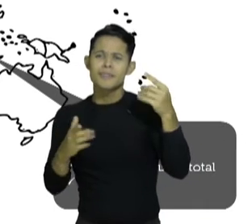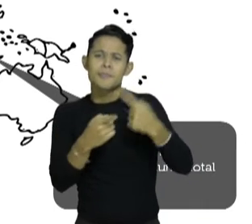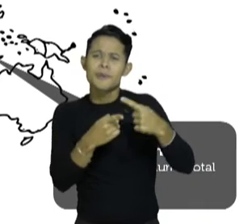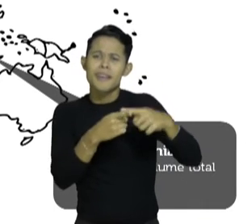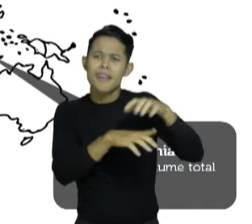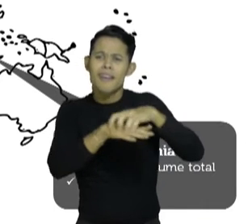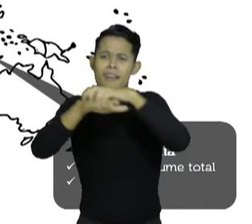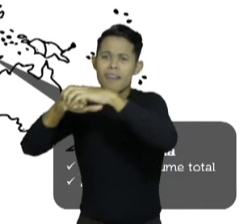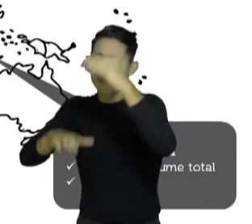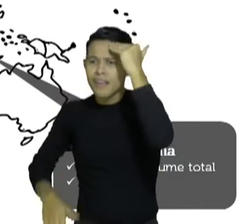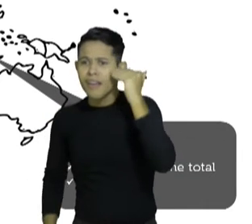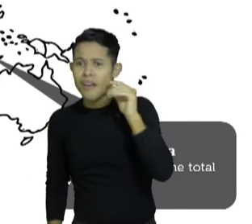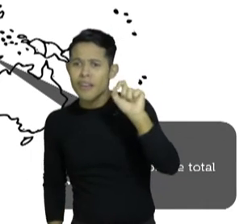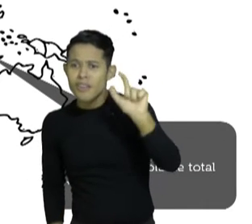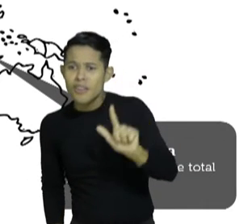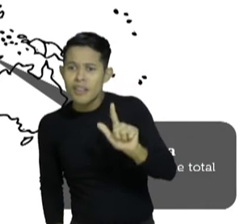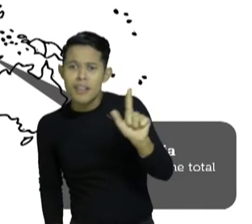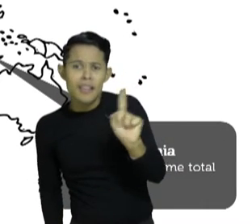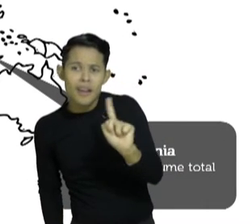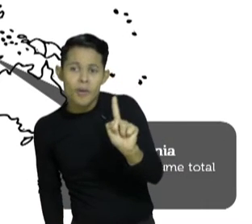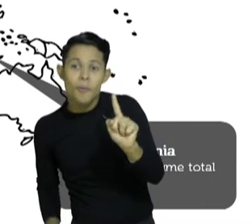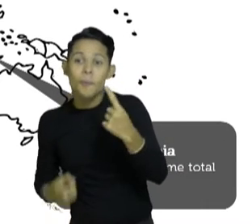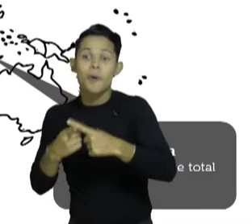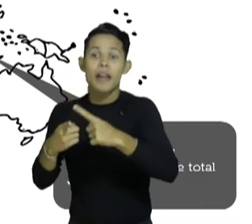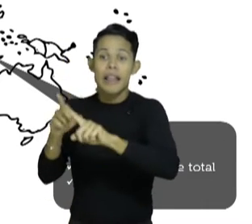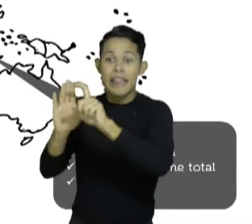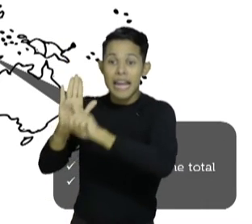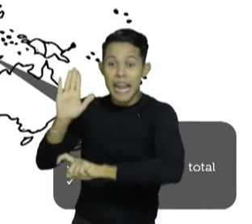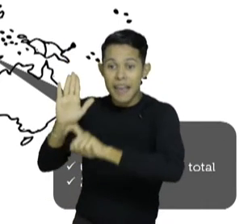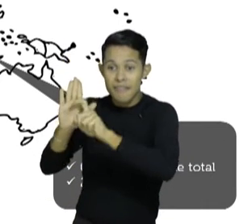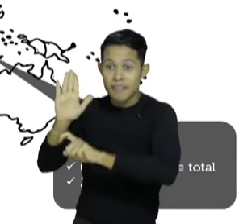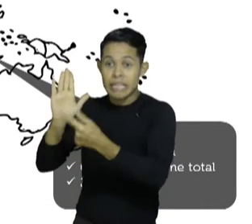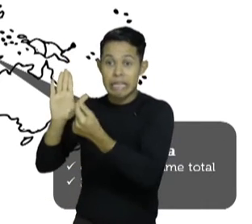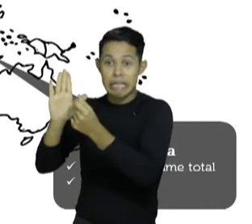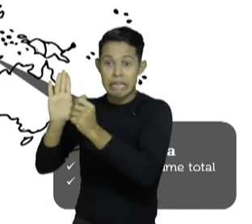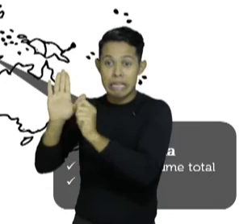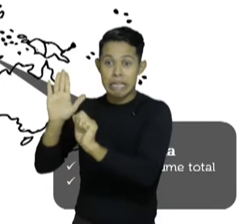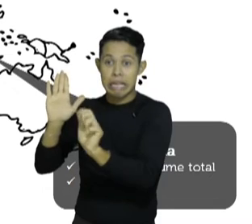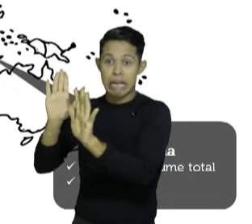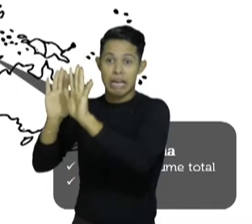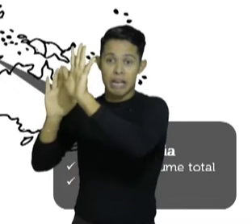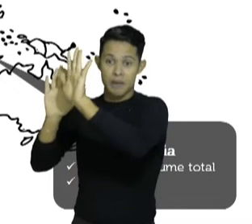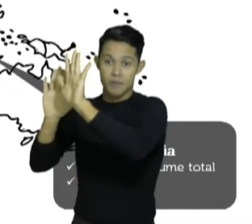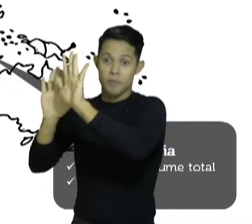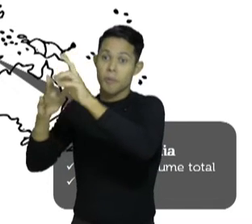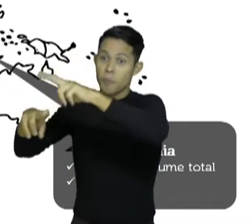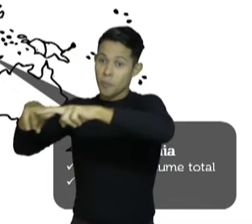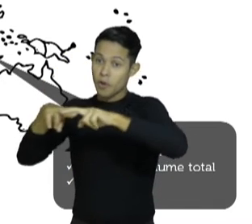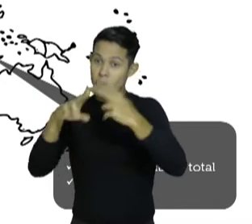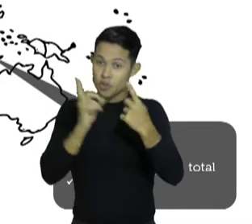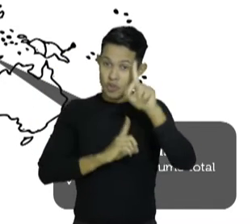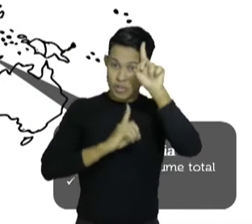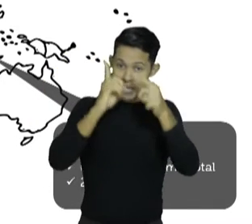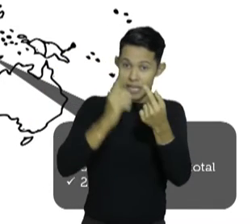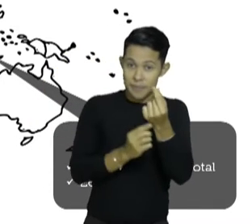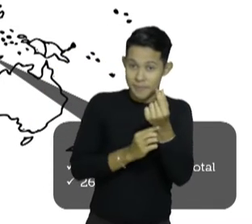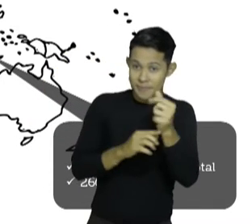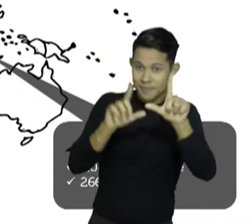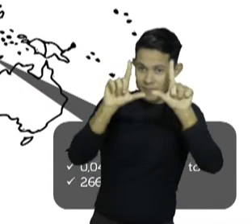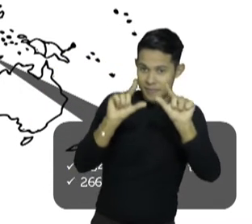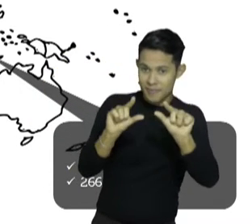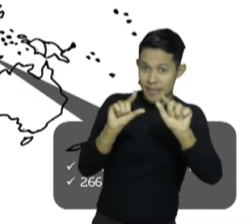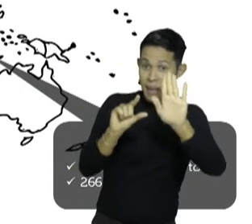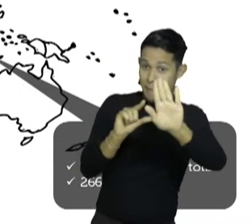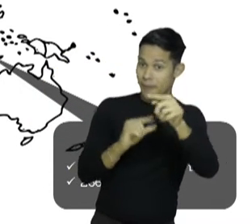então preferimos vender pro Chile a um preço um pouquinho melhor mas enquanto isso o Chile barganha